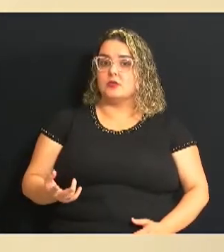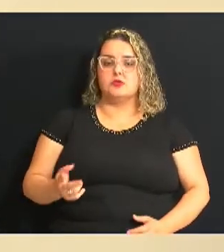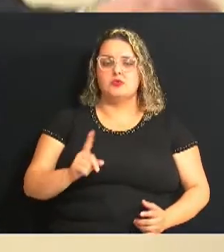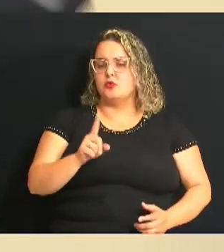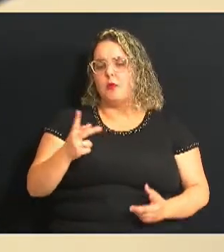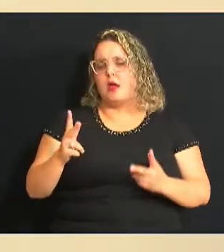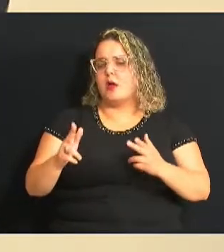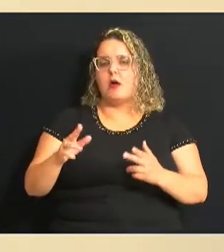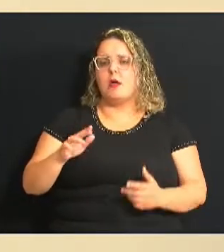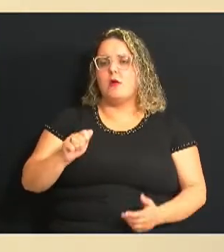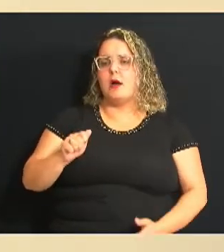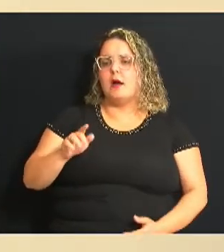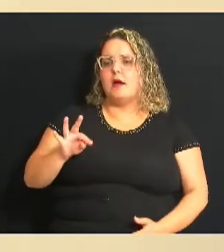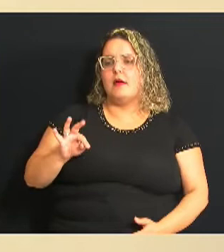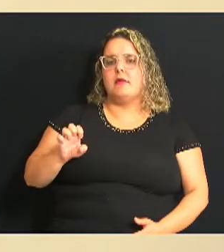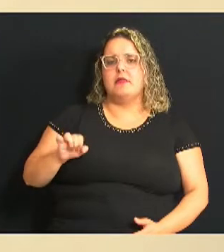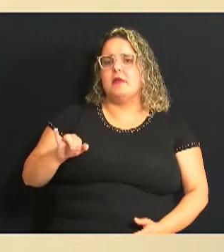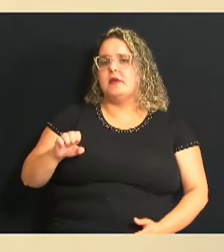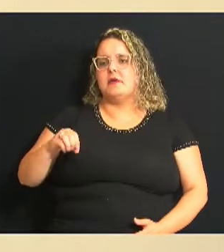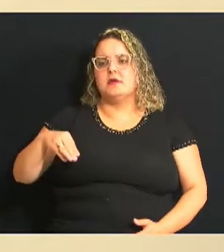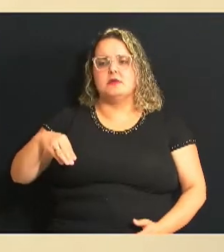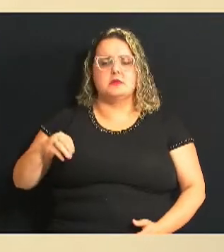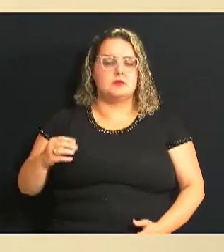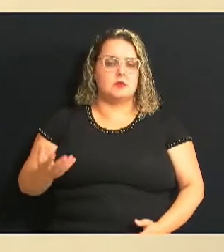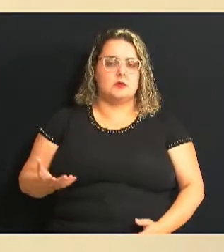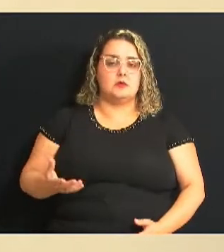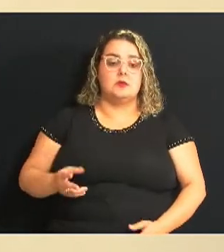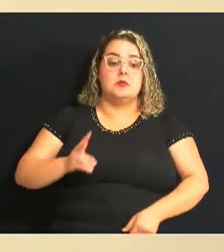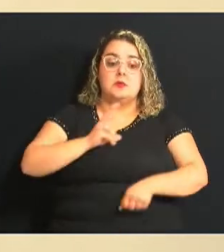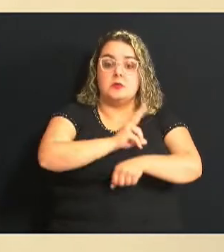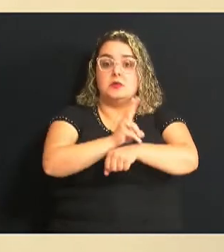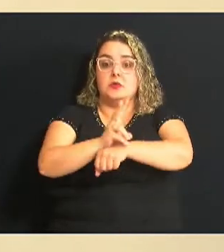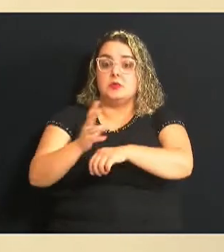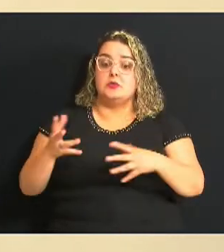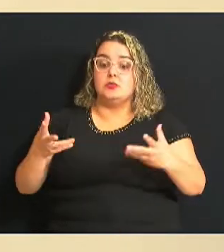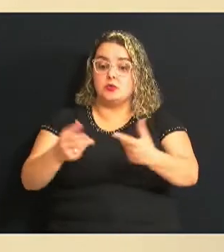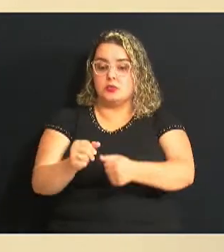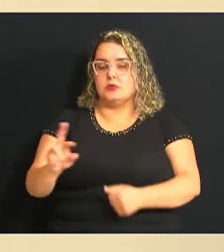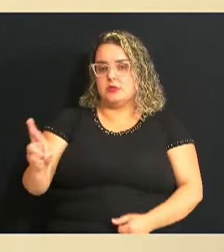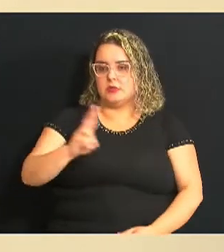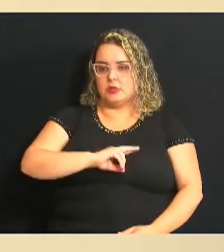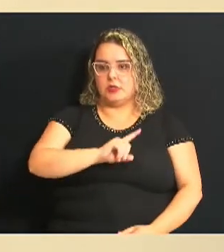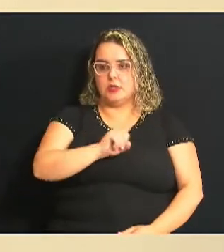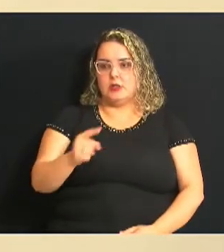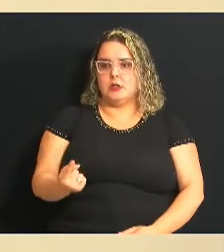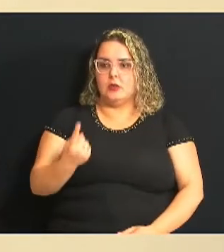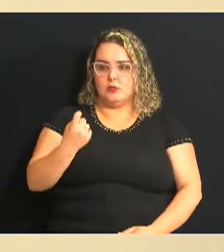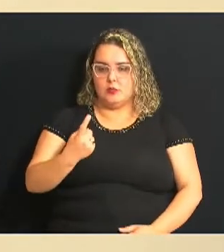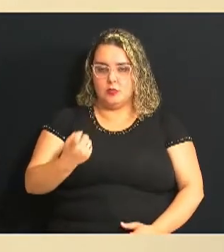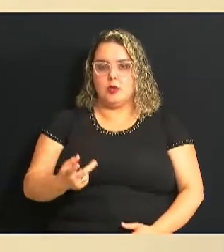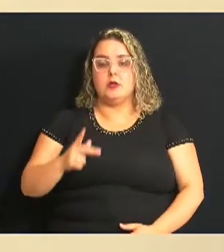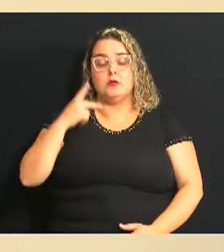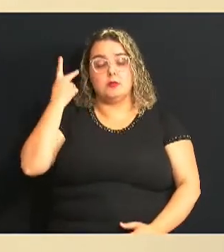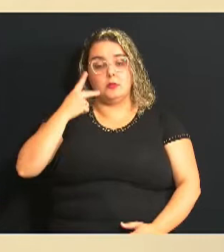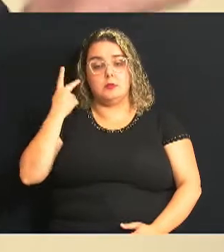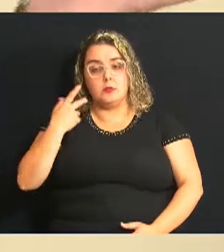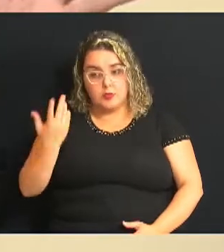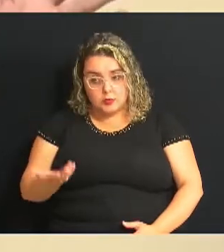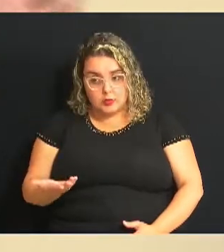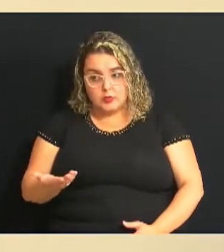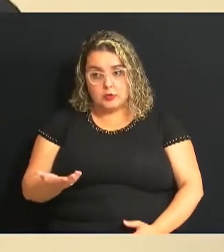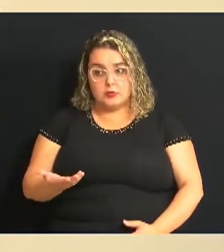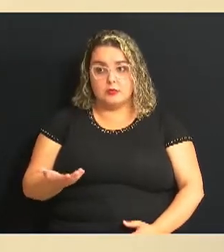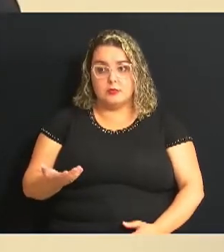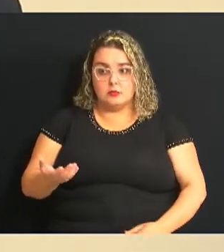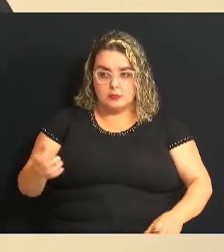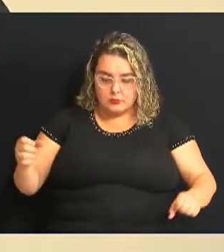você protege todas as expressões religiosas, e não uma única. Então, na política, quebra-se